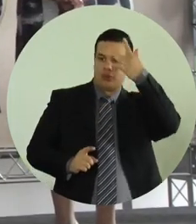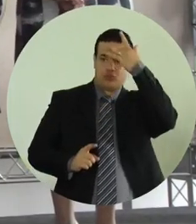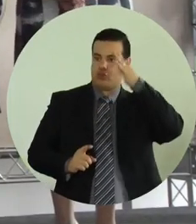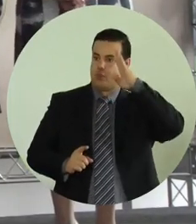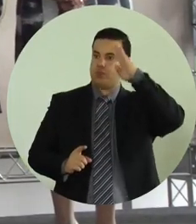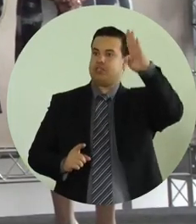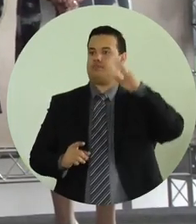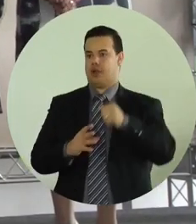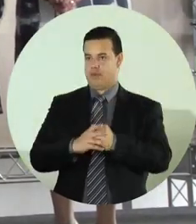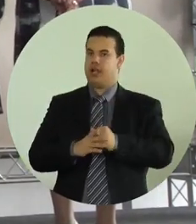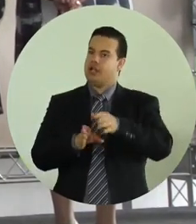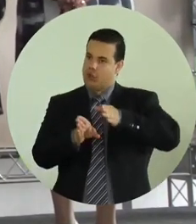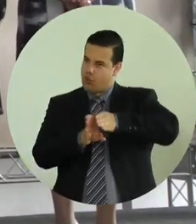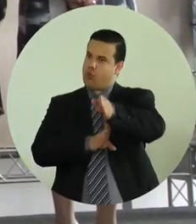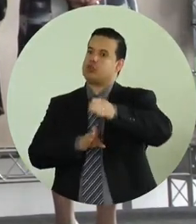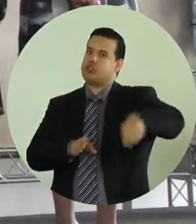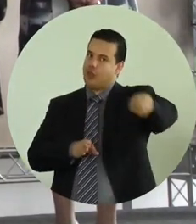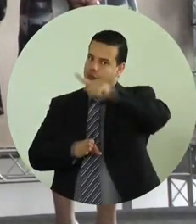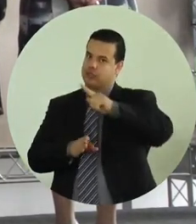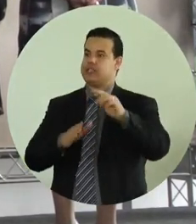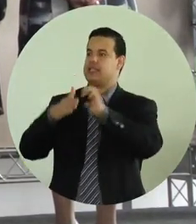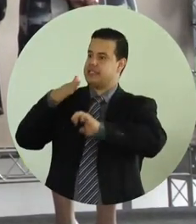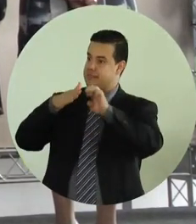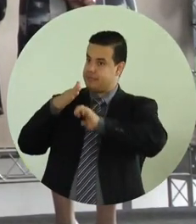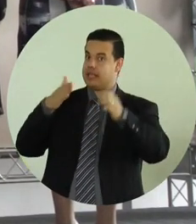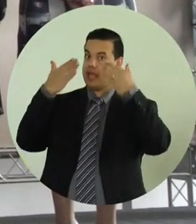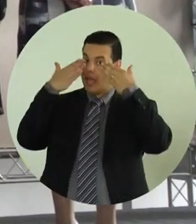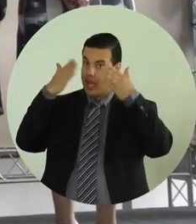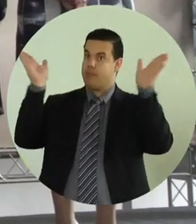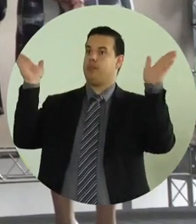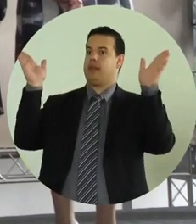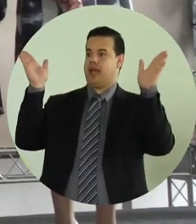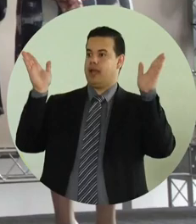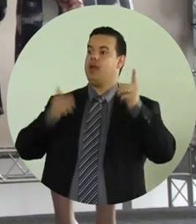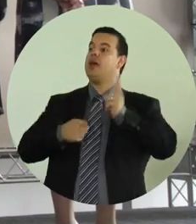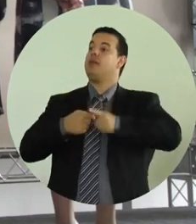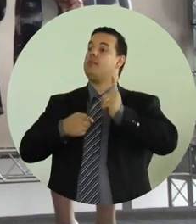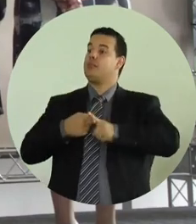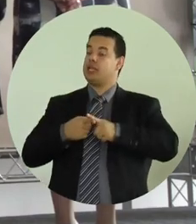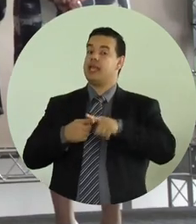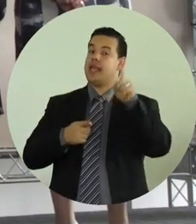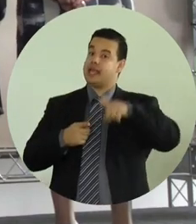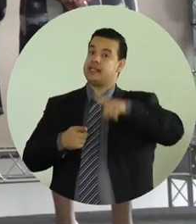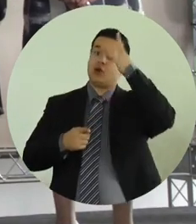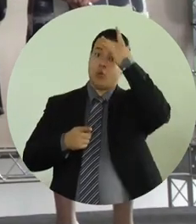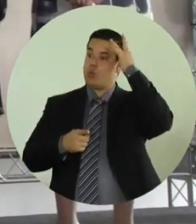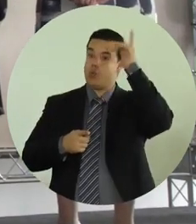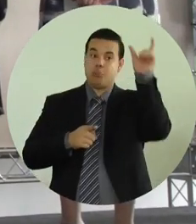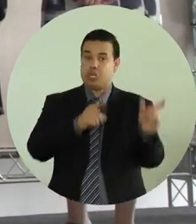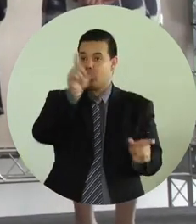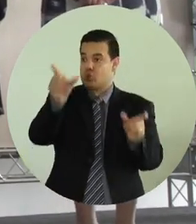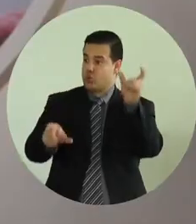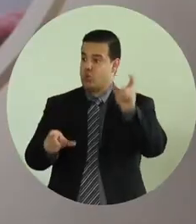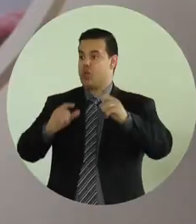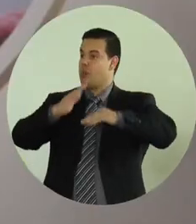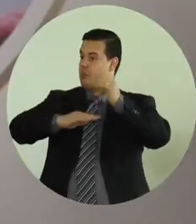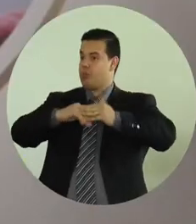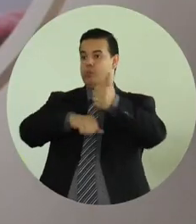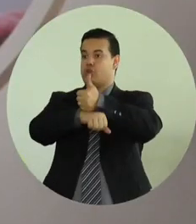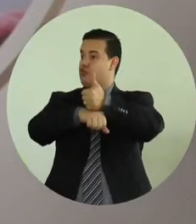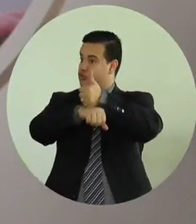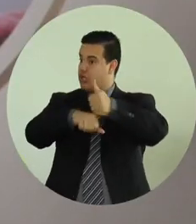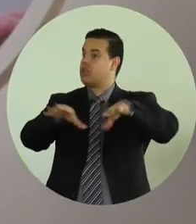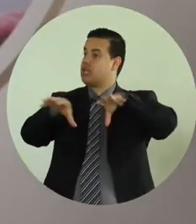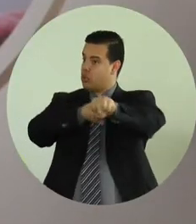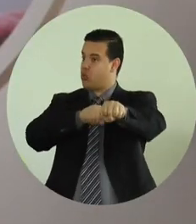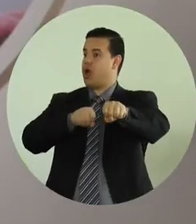as organizações ampliarem seu olhar, porque afinal, antes de tudo, tratam-se de pessoas, de profissionais